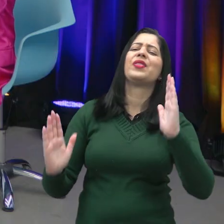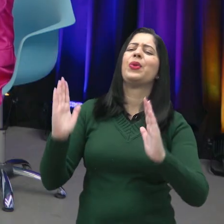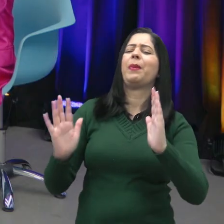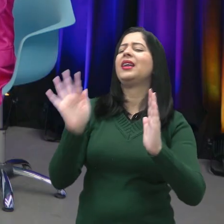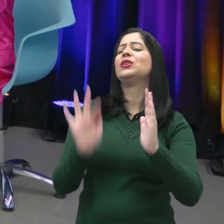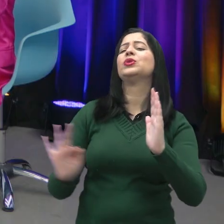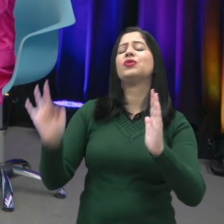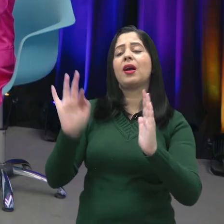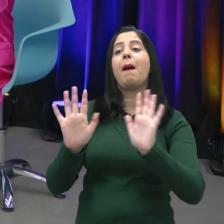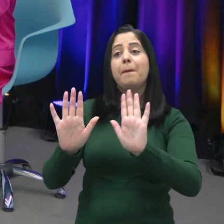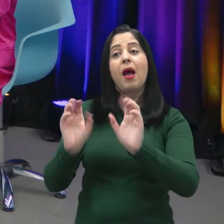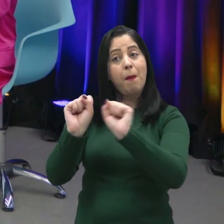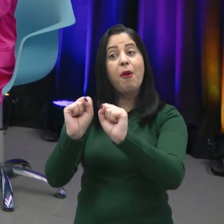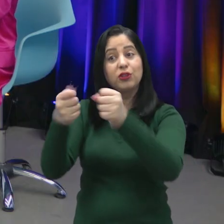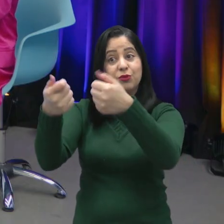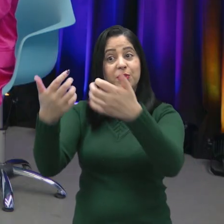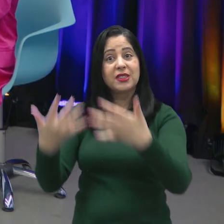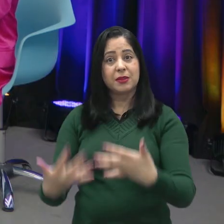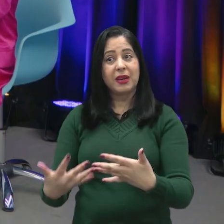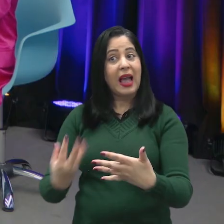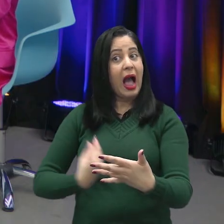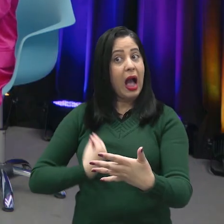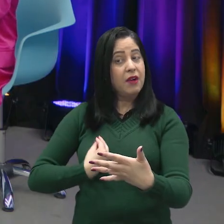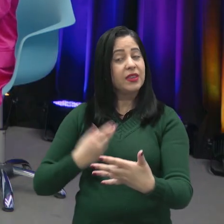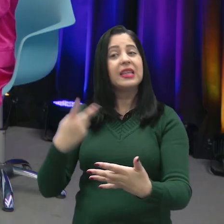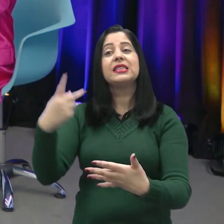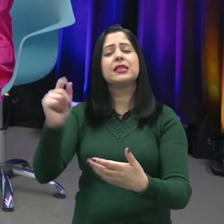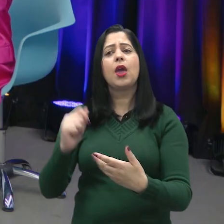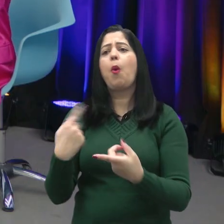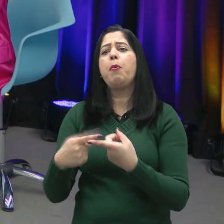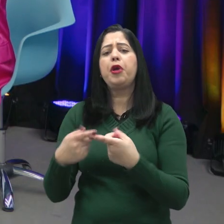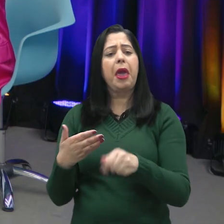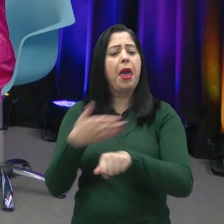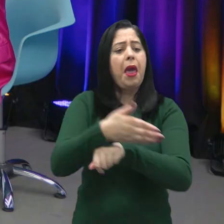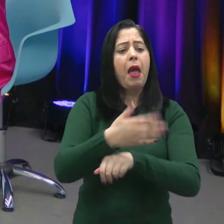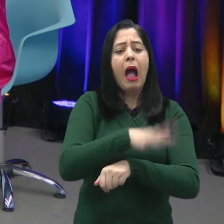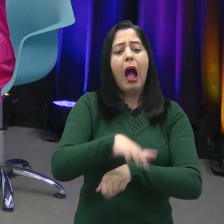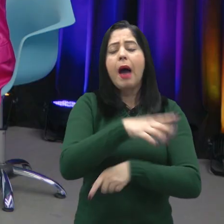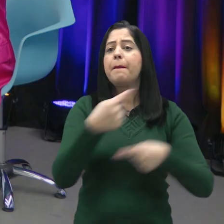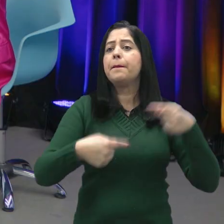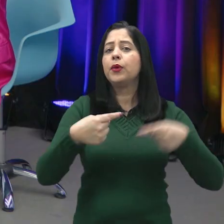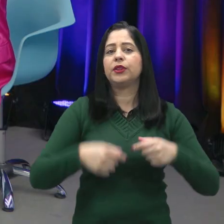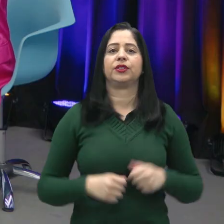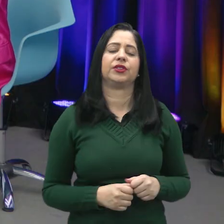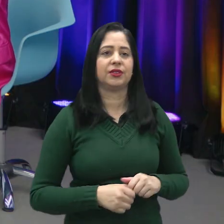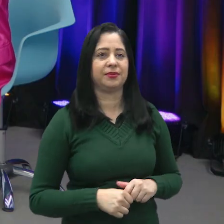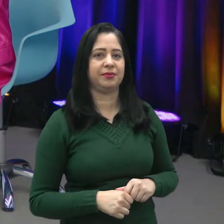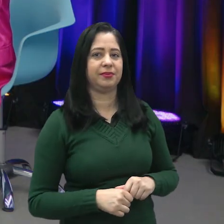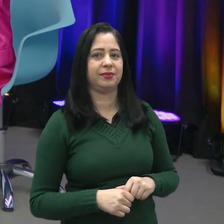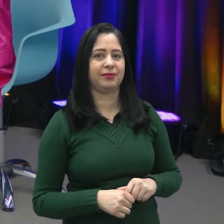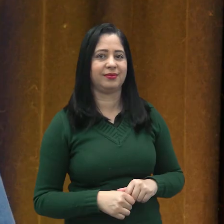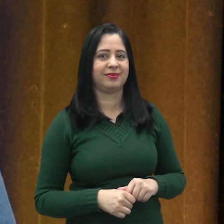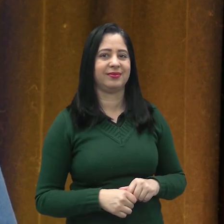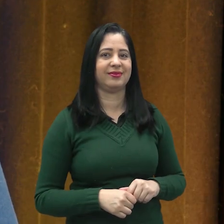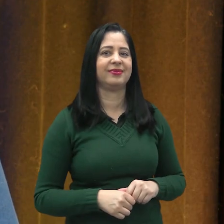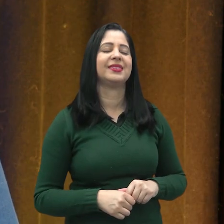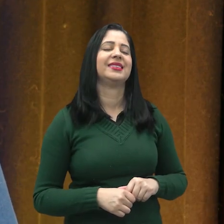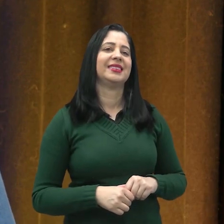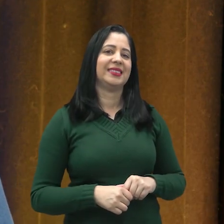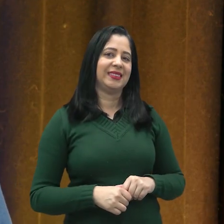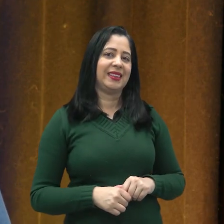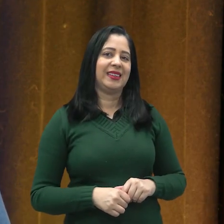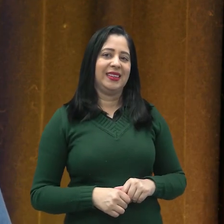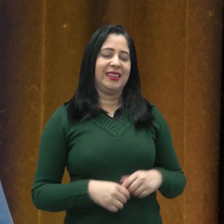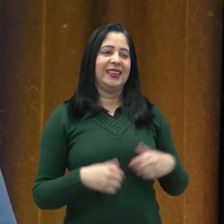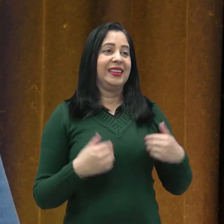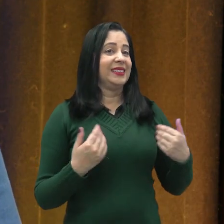você contasse um pouquinho, antes da gente falar sobre a sua atuação, como que você entrou na política? Eu tenho o meu